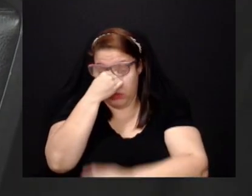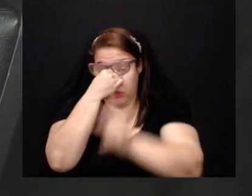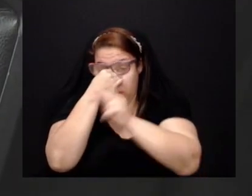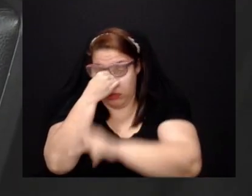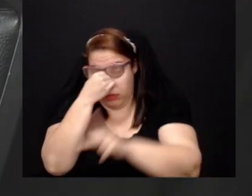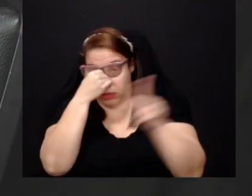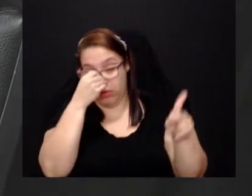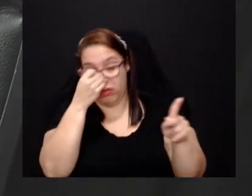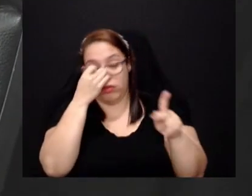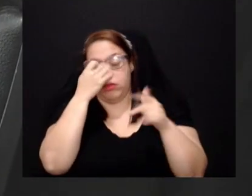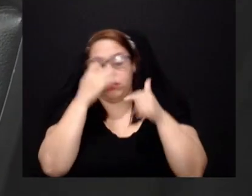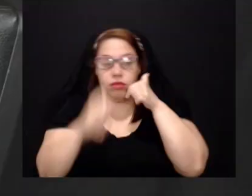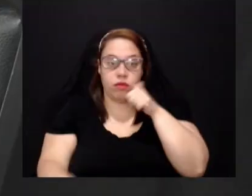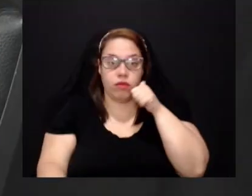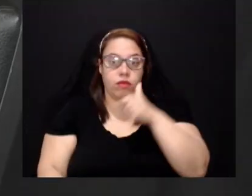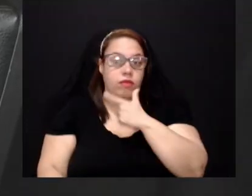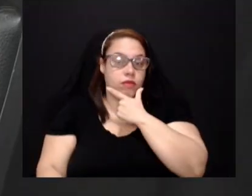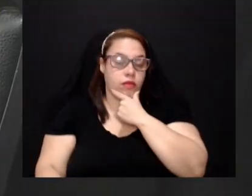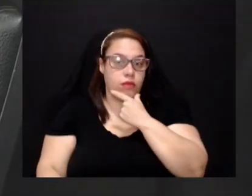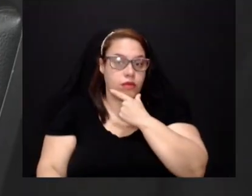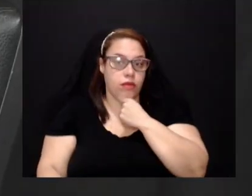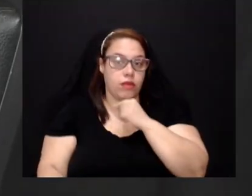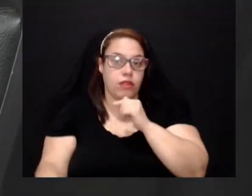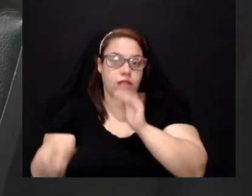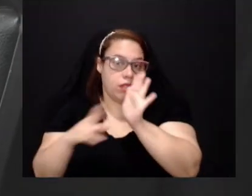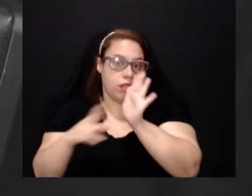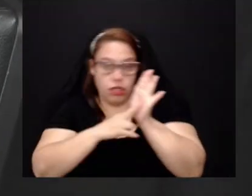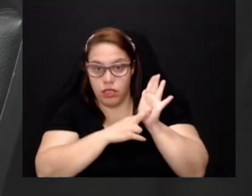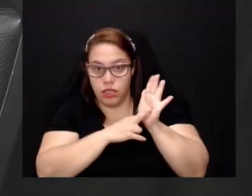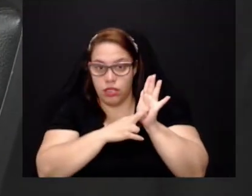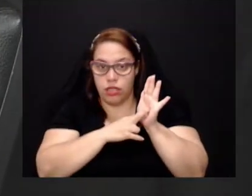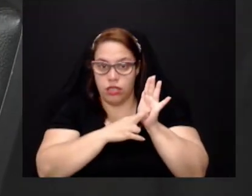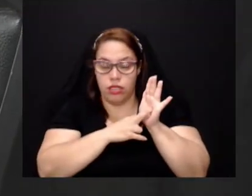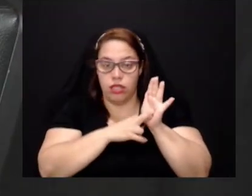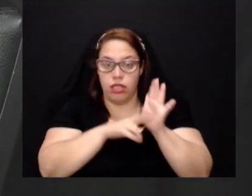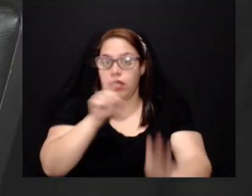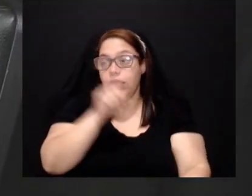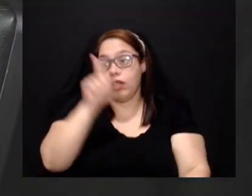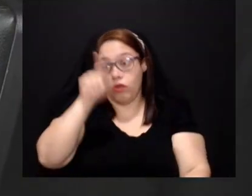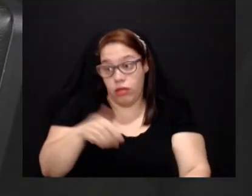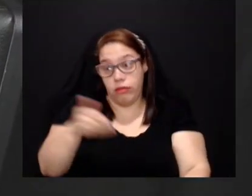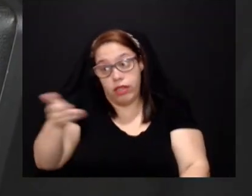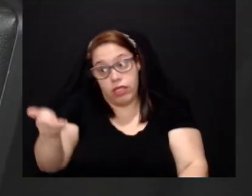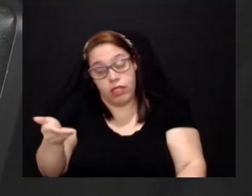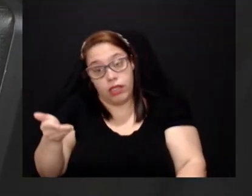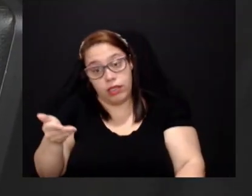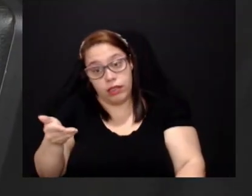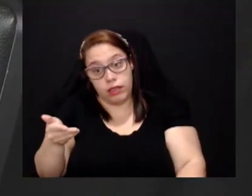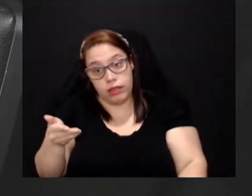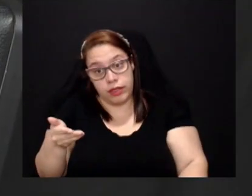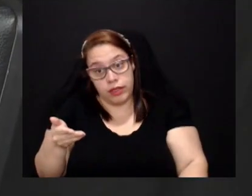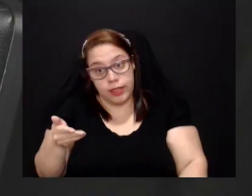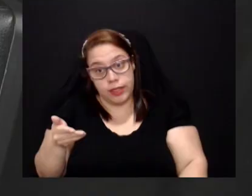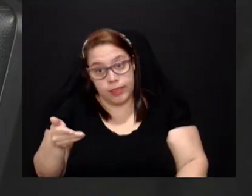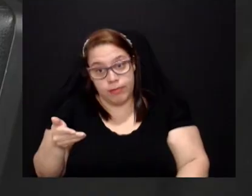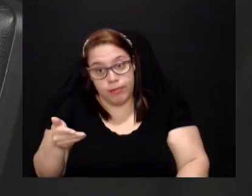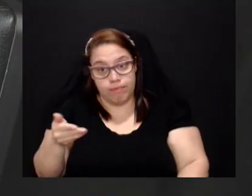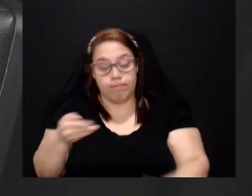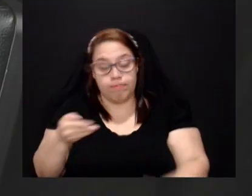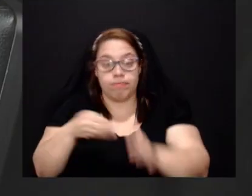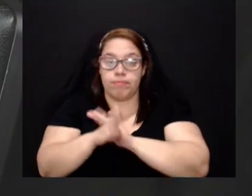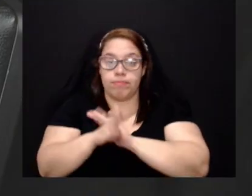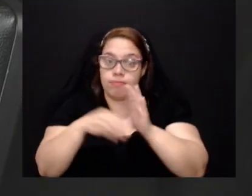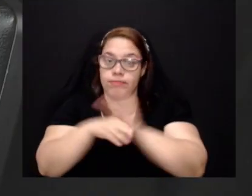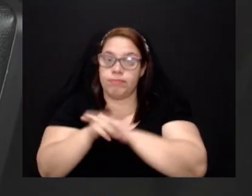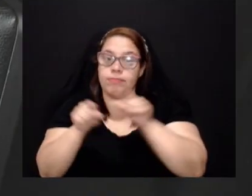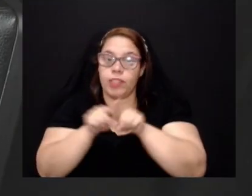professores negros que estão lá como a referência, né? Sim. Mas não é para ser assim. Né? Porque não fomos, eu costumo dizer também, não fomos